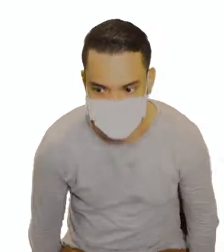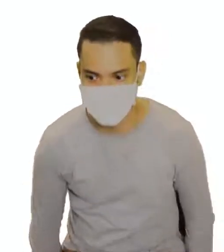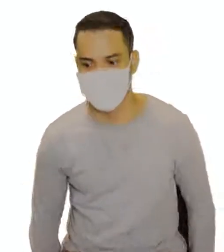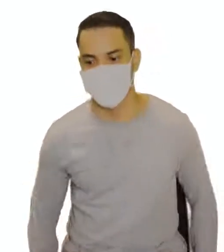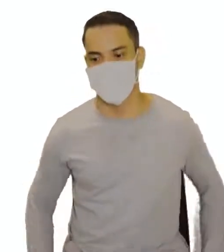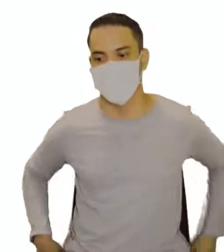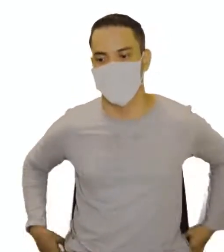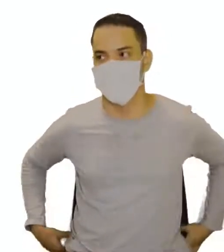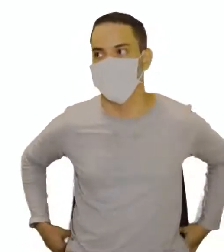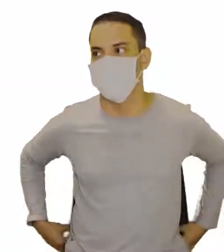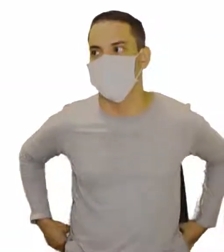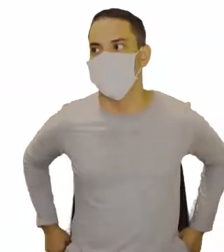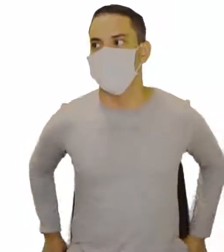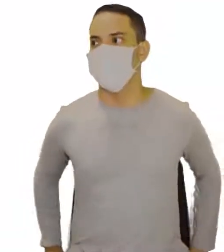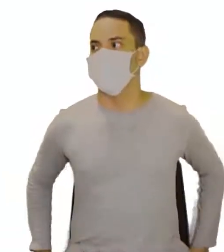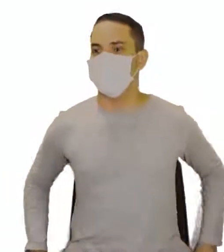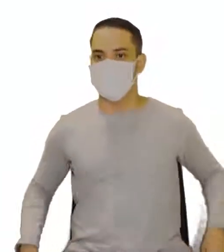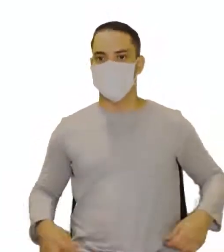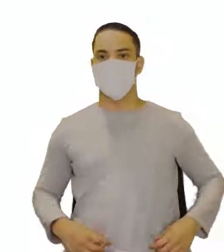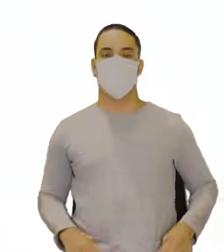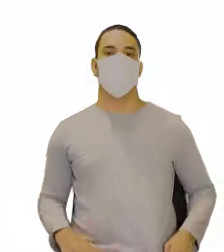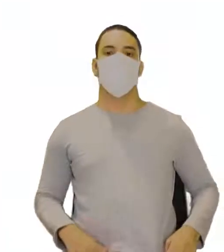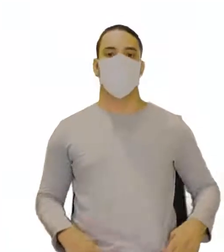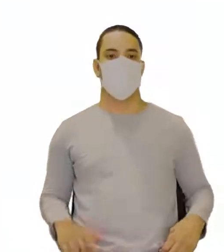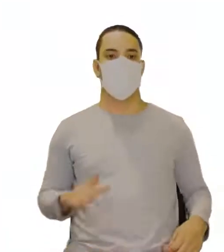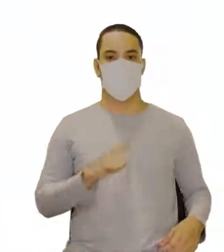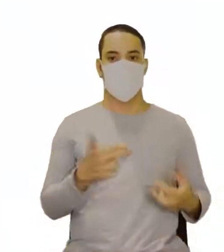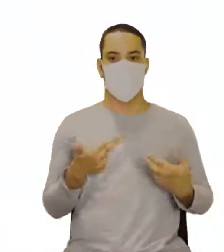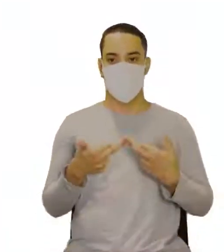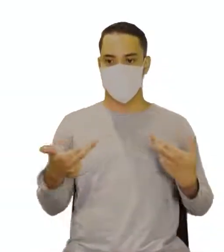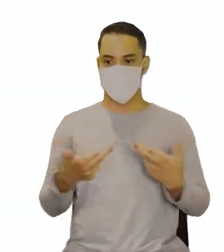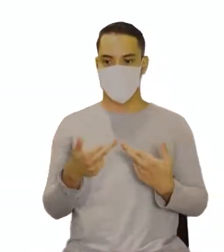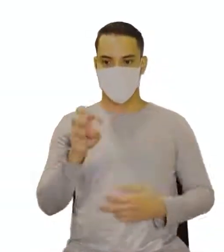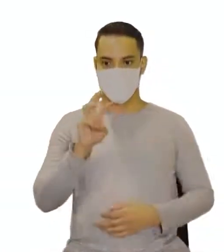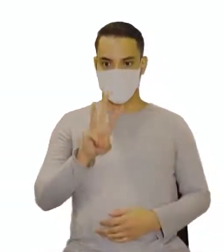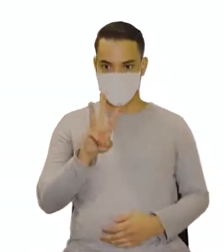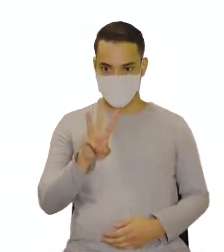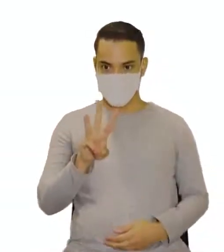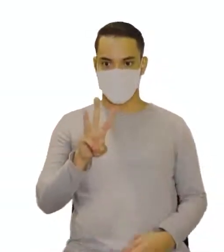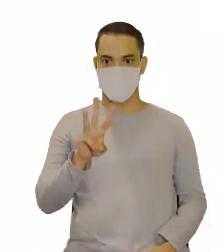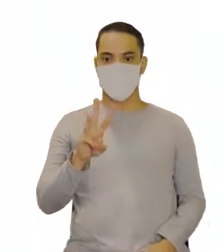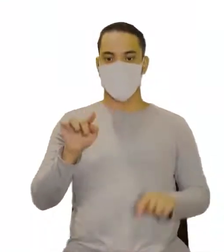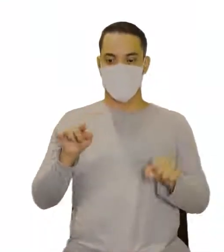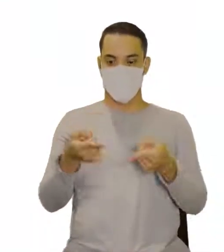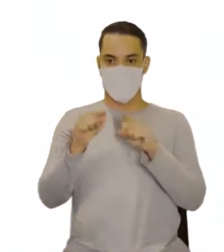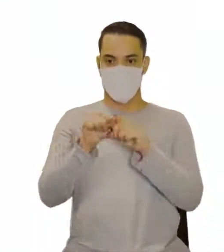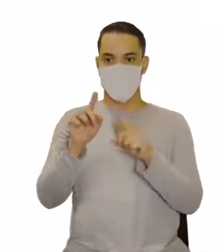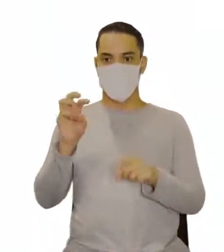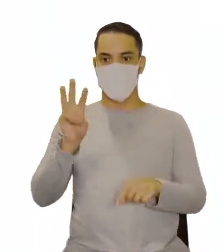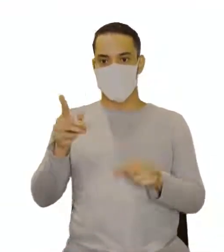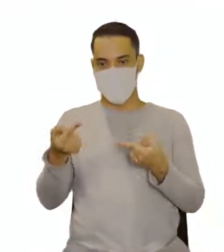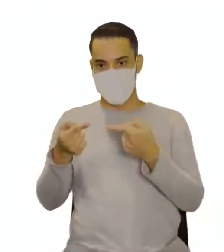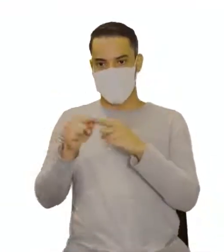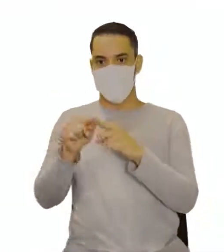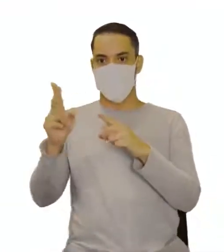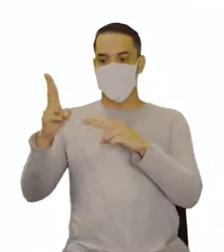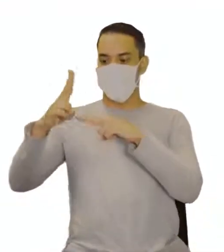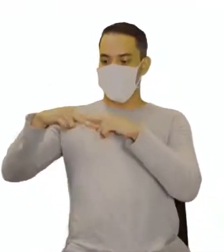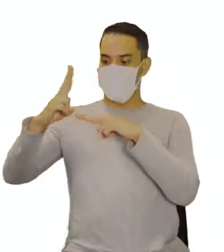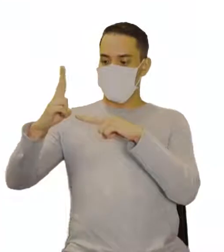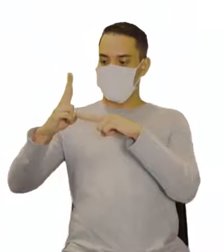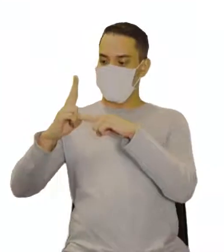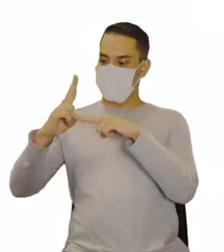uma resistência de 3 ohms e aqui outra resistência de 3 ohms e aqui está a nossa chave, nessa